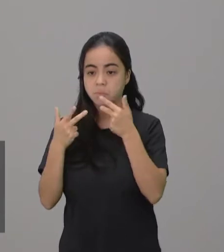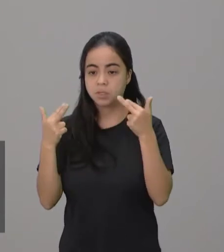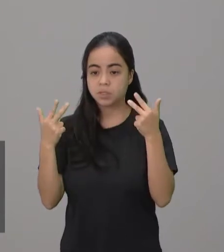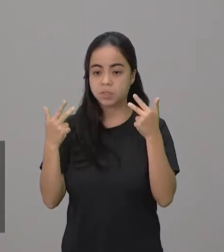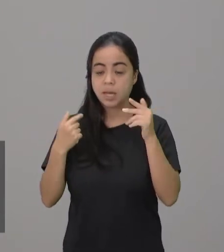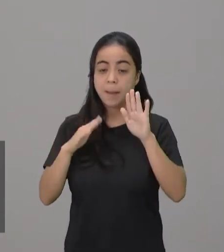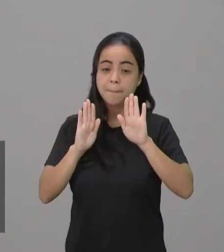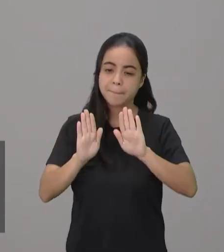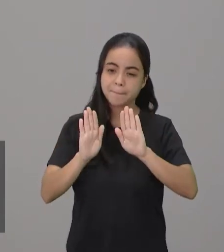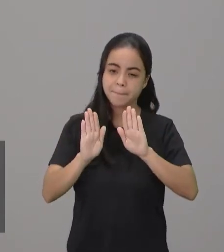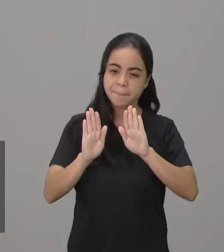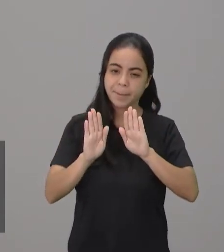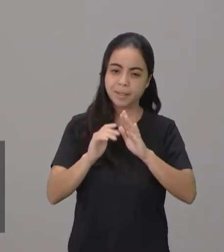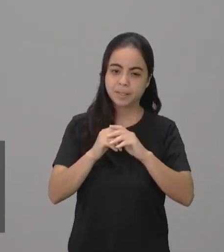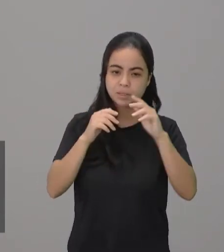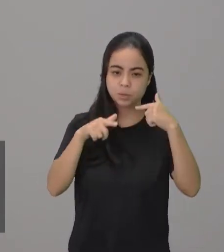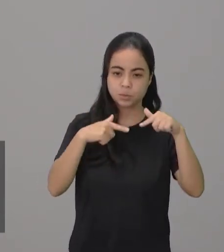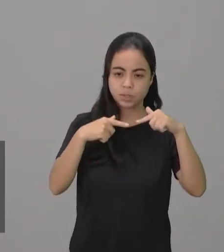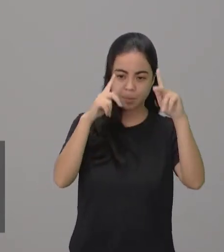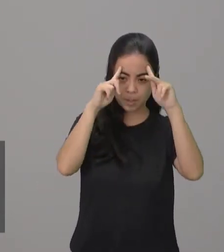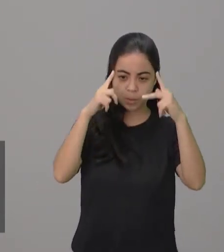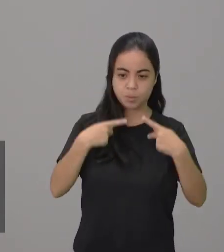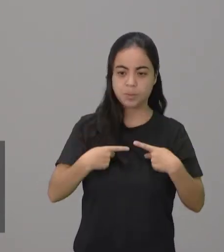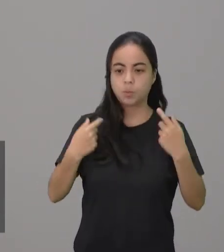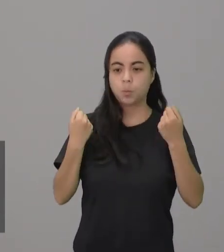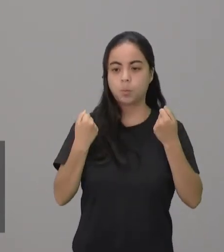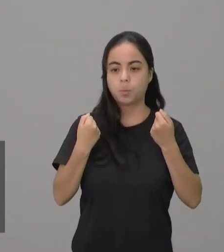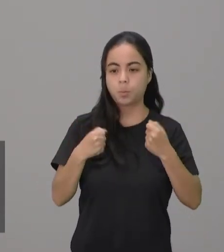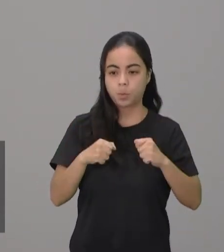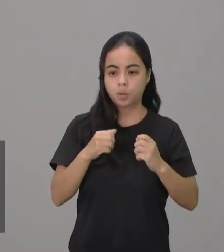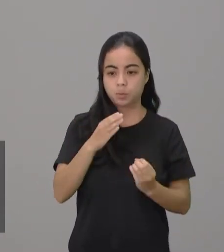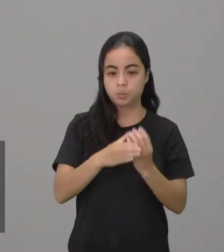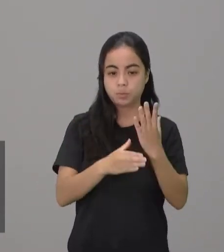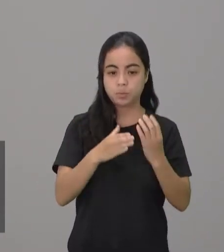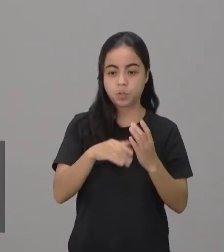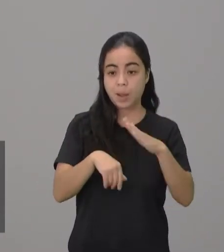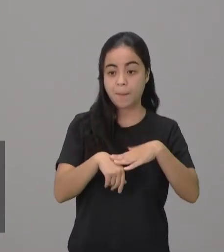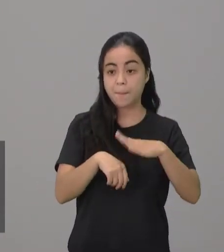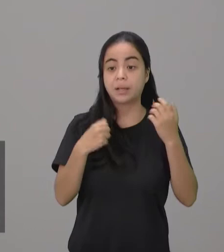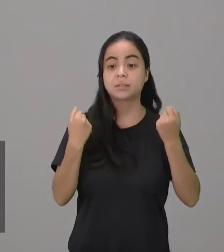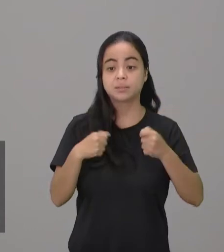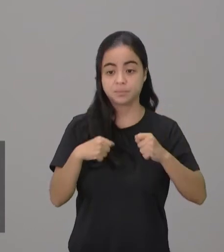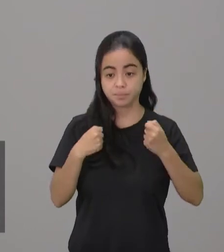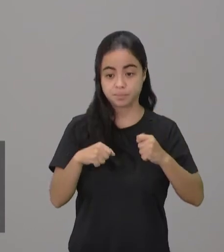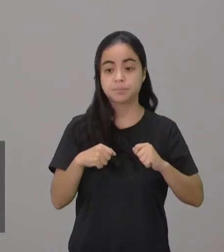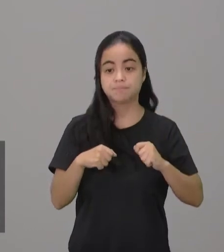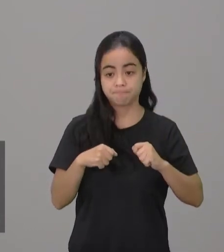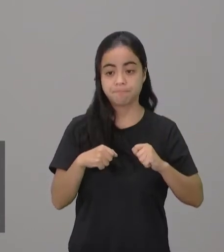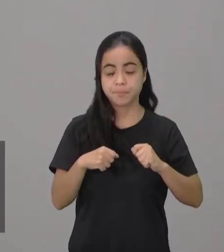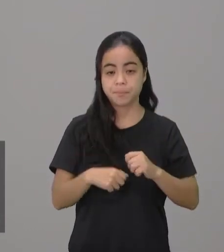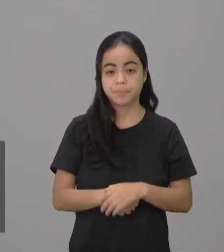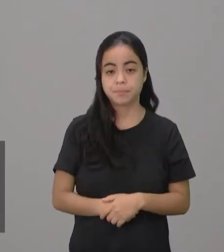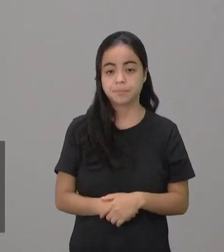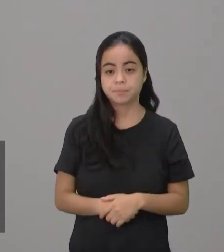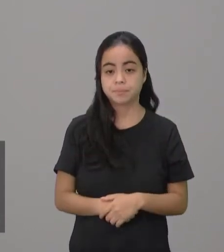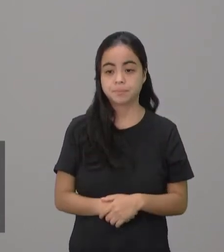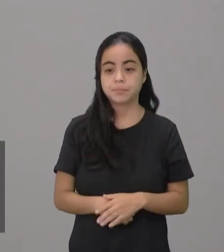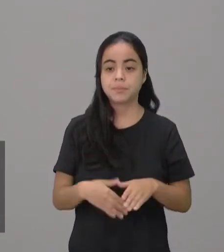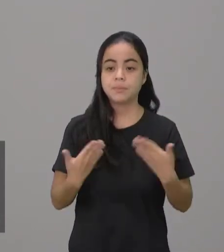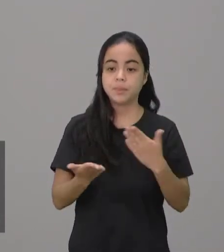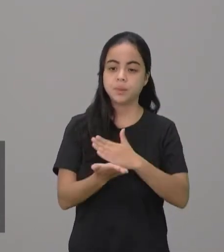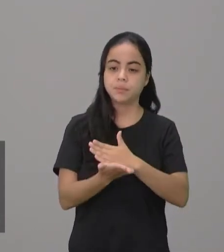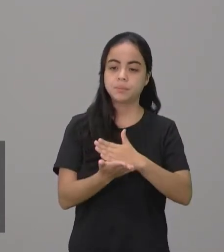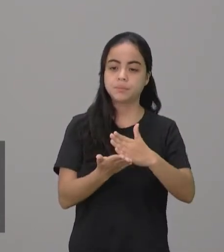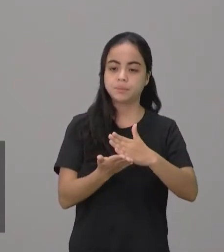fosse pelo fato de que o trabalho humano poderia produzir para além das necessidades dele, ser humano, né? Então, a partir